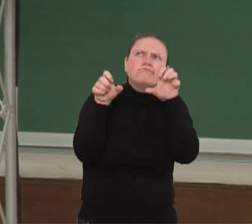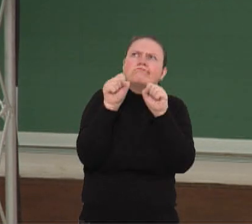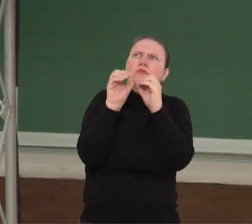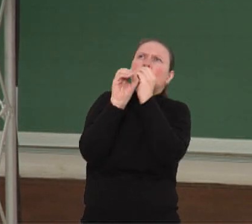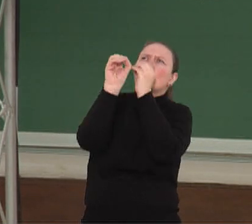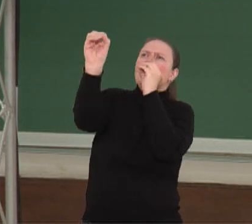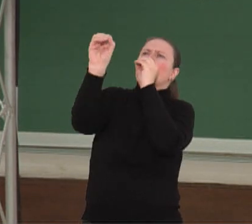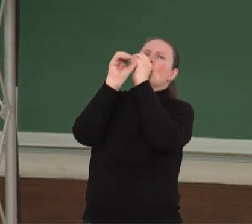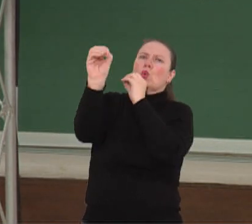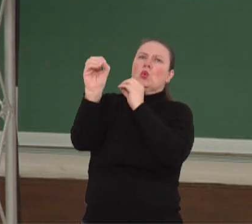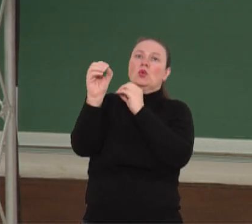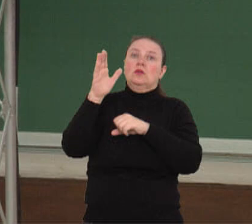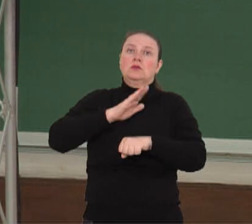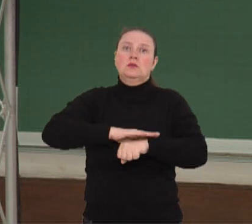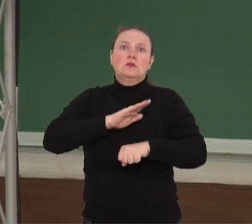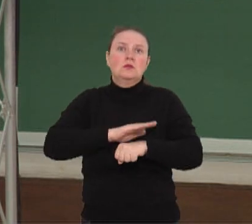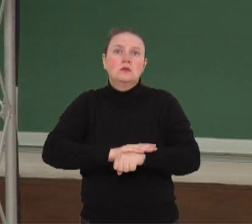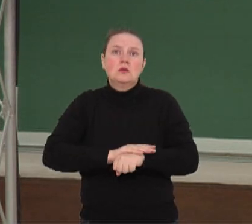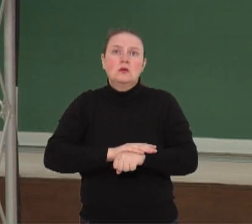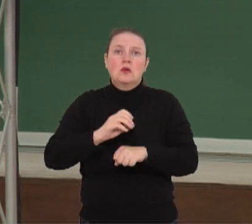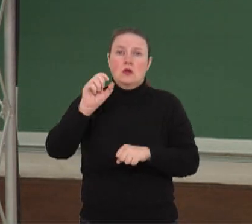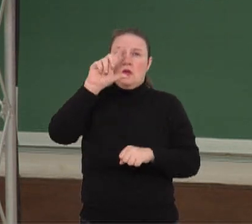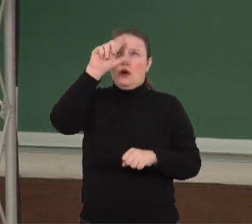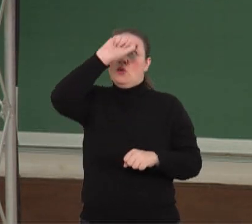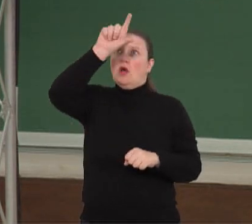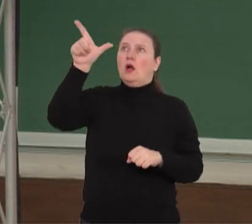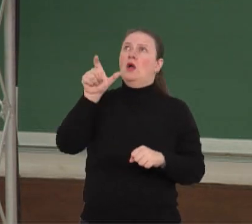astronômicas maravilhosas. Superluas,